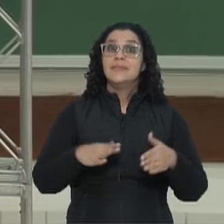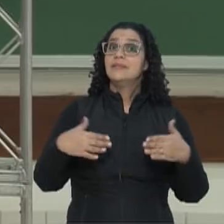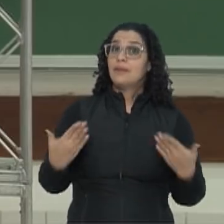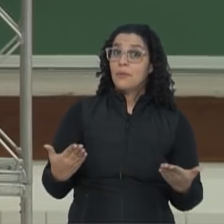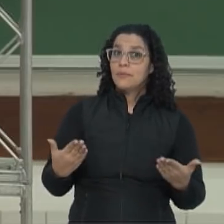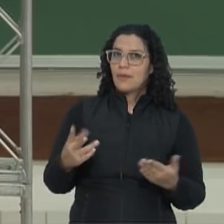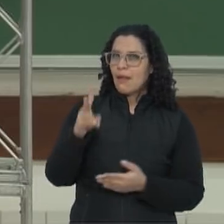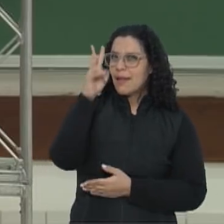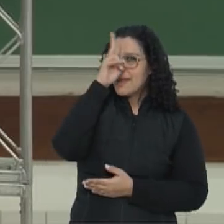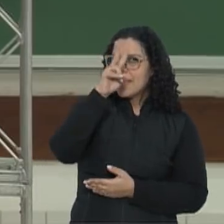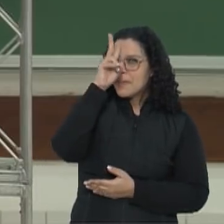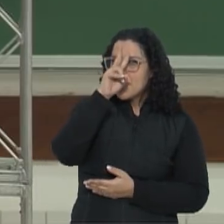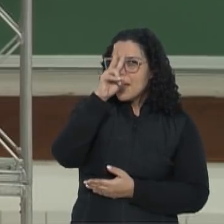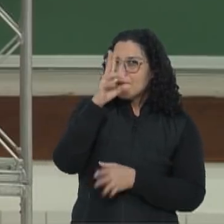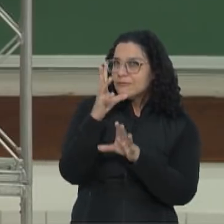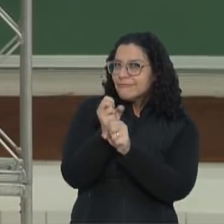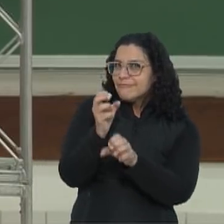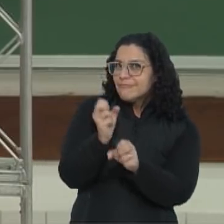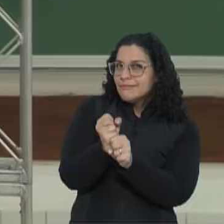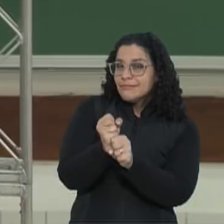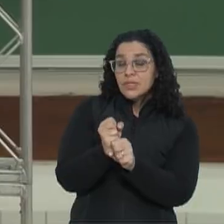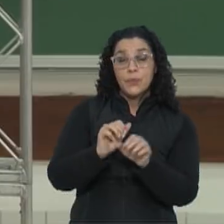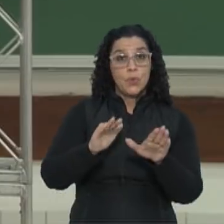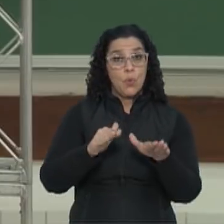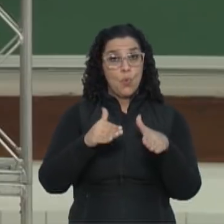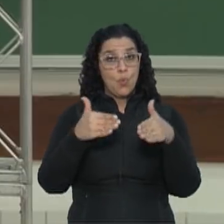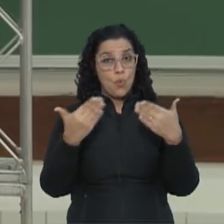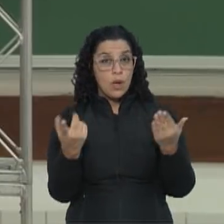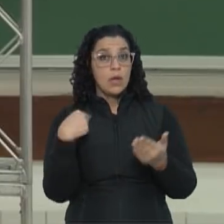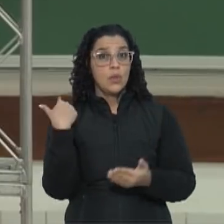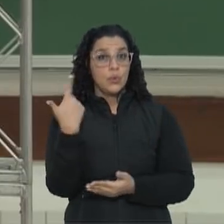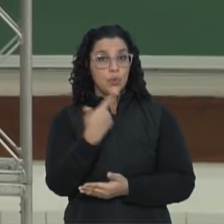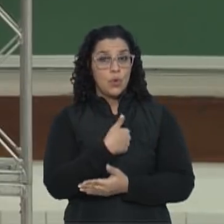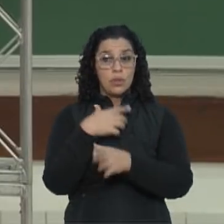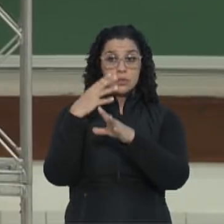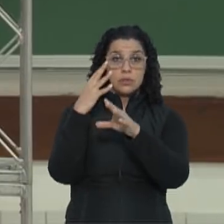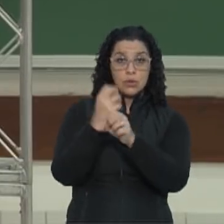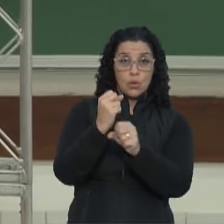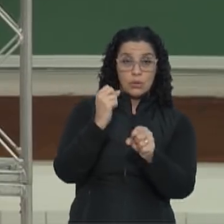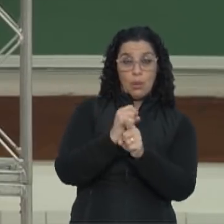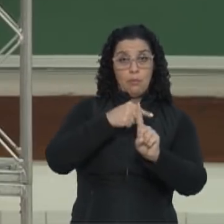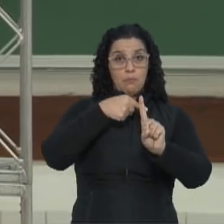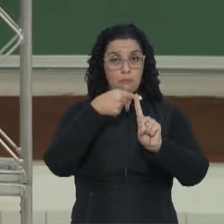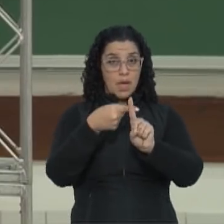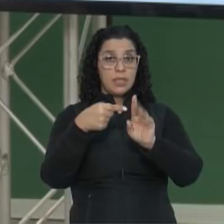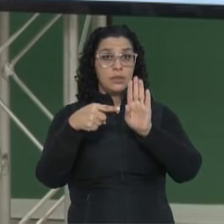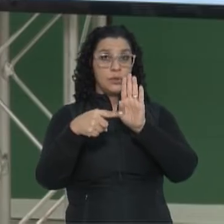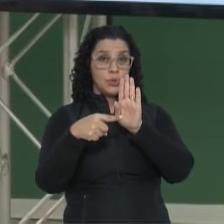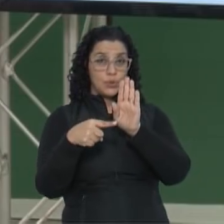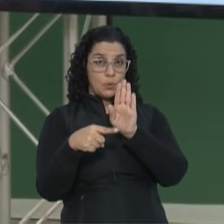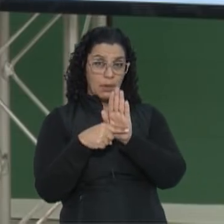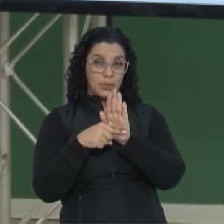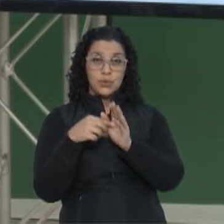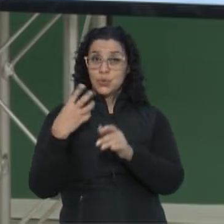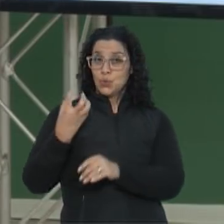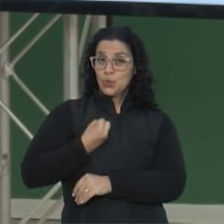E aí, lembraram? Quando a gente está somando ou subtraindo números